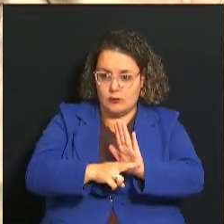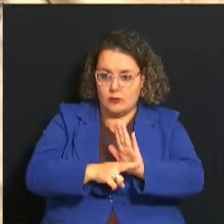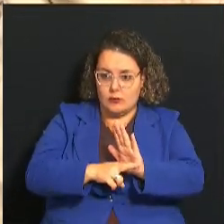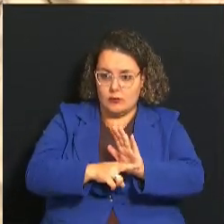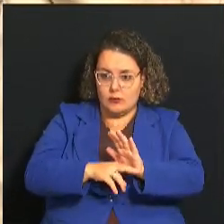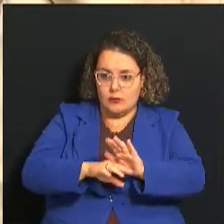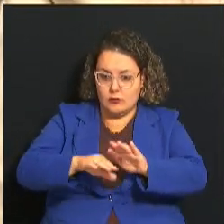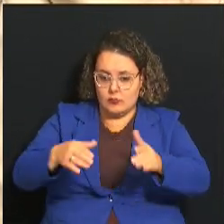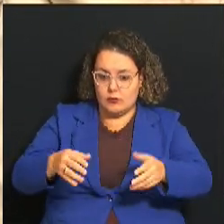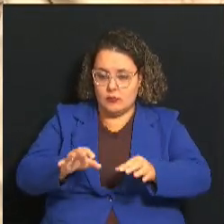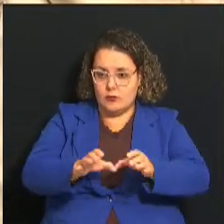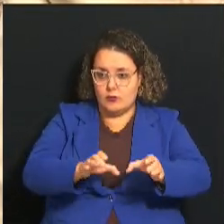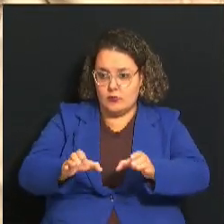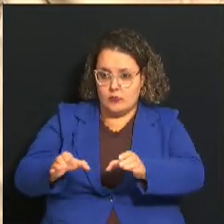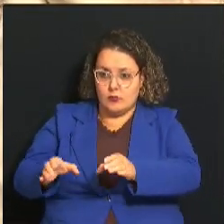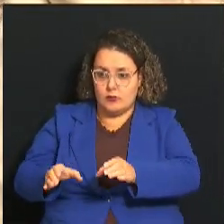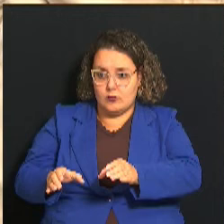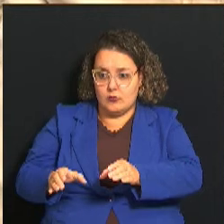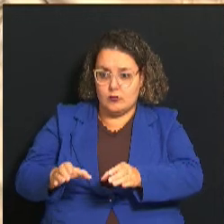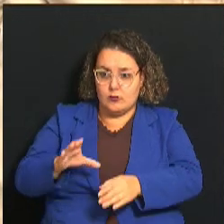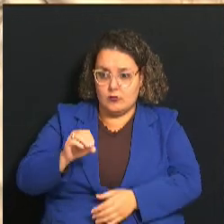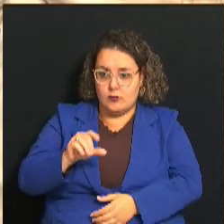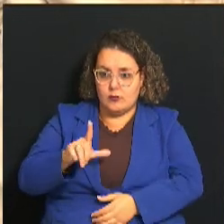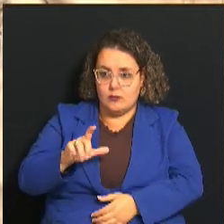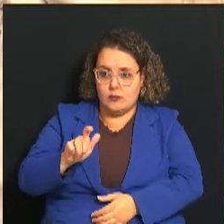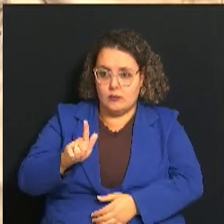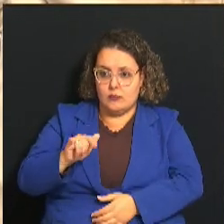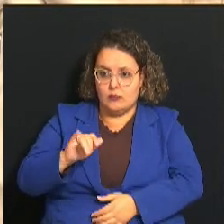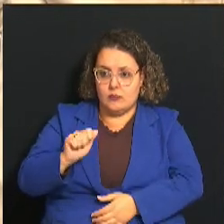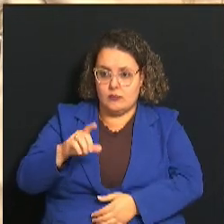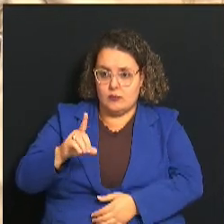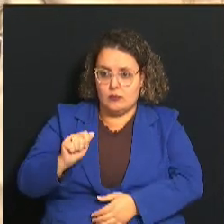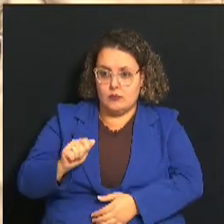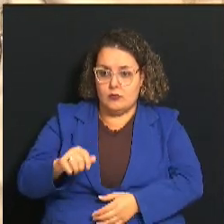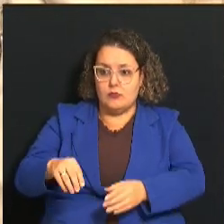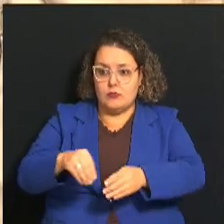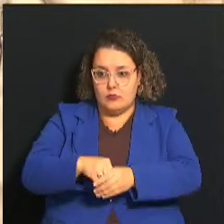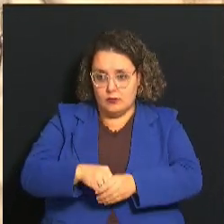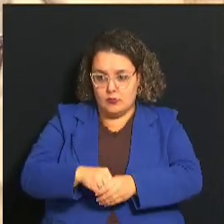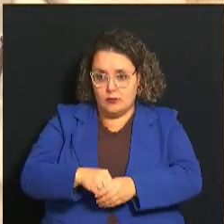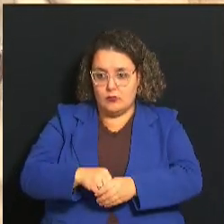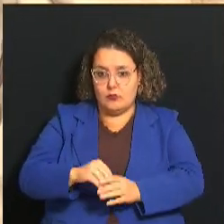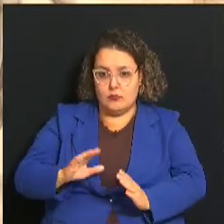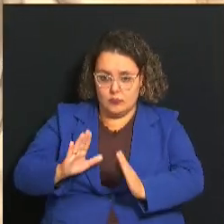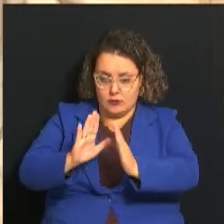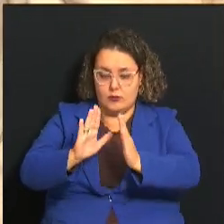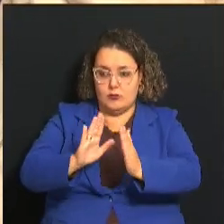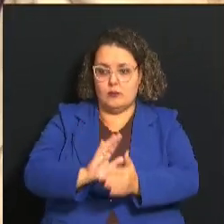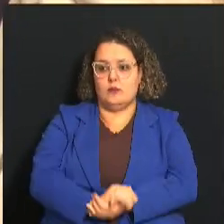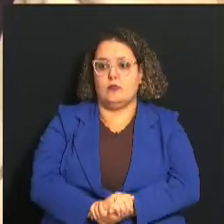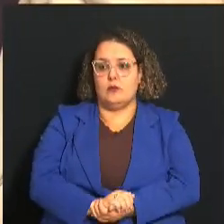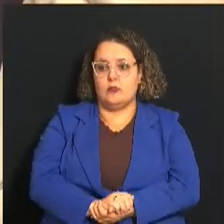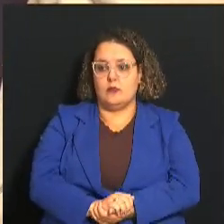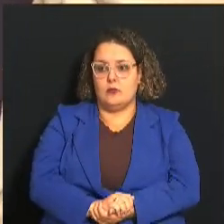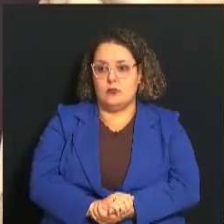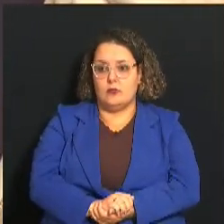da coordenação colegiada, está vinculado ao regimento interno da formação da frente.